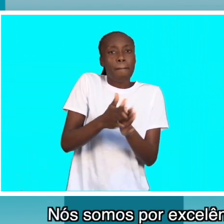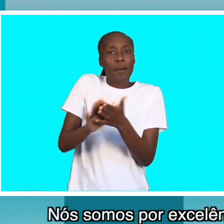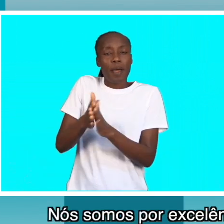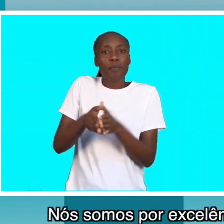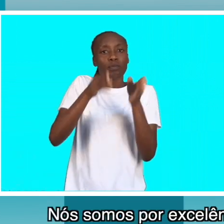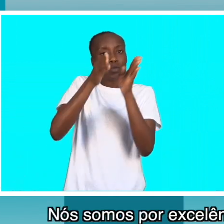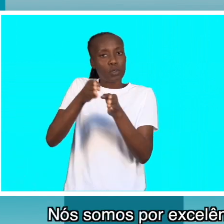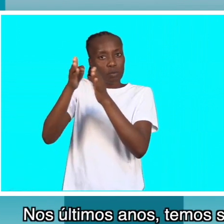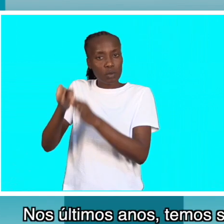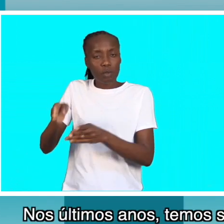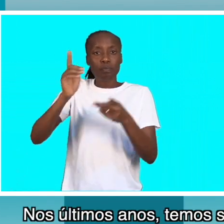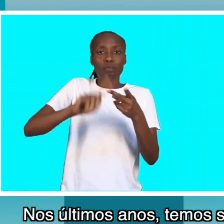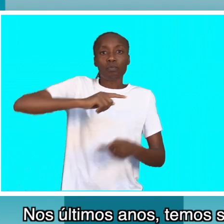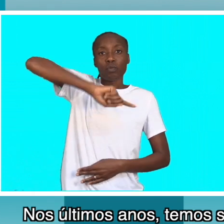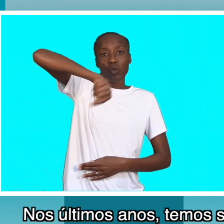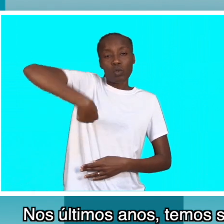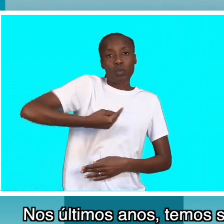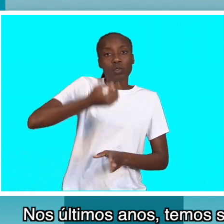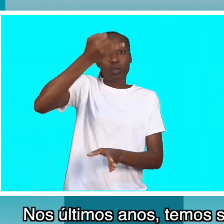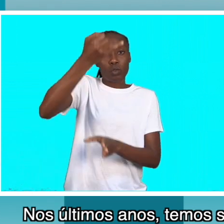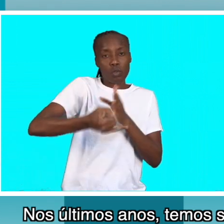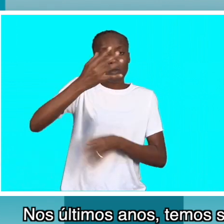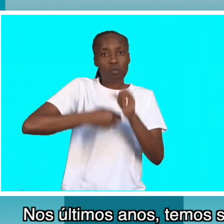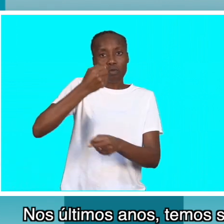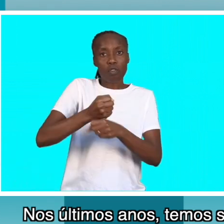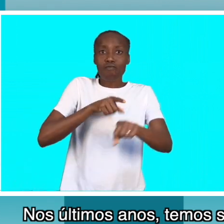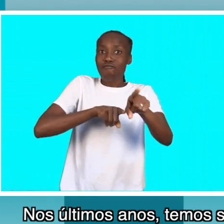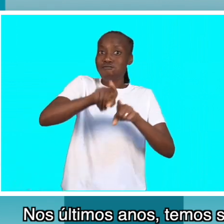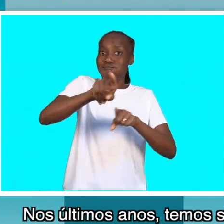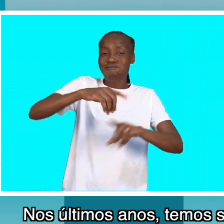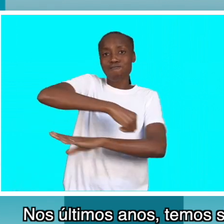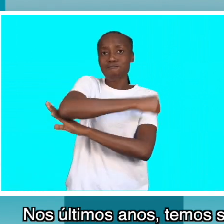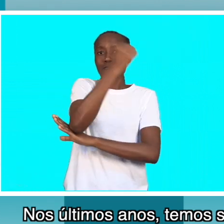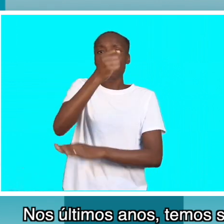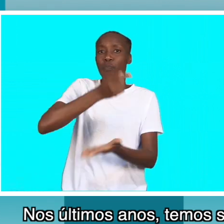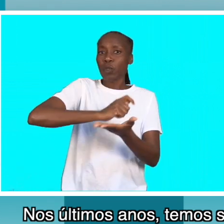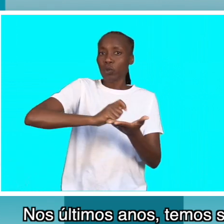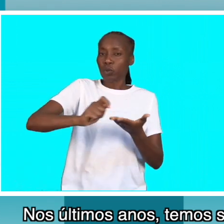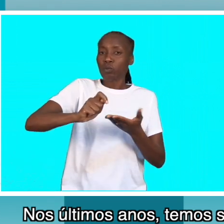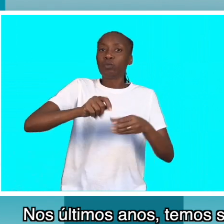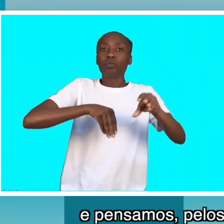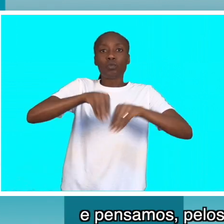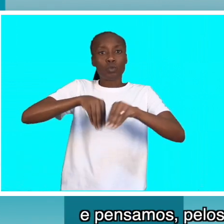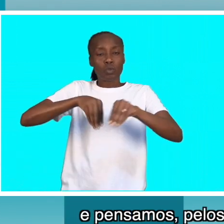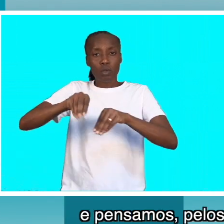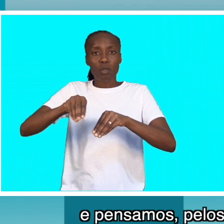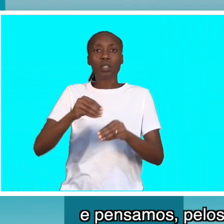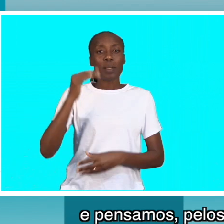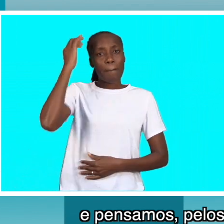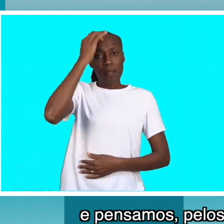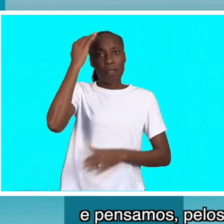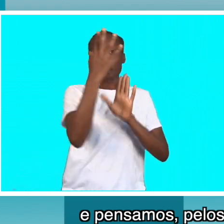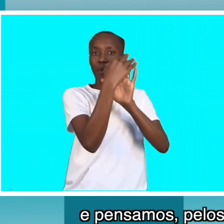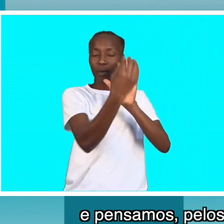grandes produtores de atletas. Portanto, nós nos últimos anos temos sido os campeões dos jogos escolares e pensamos pelos